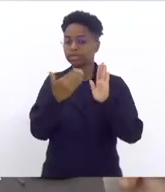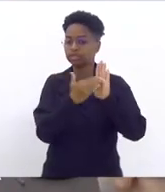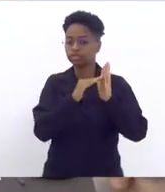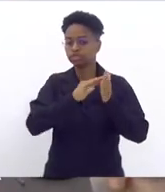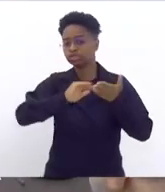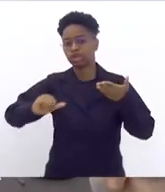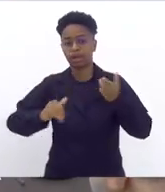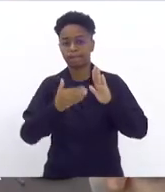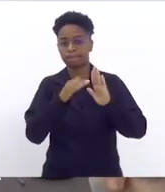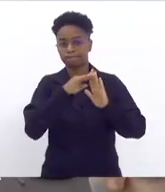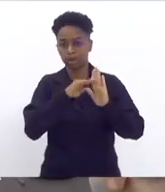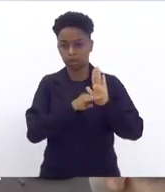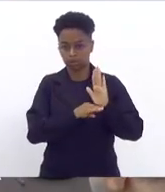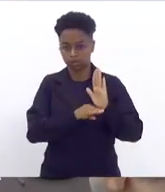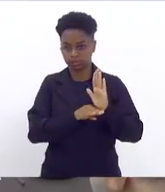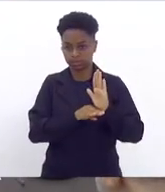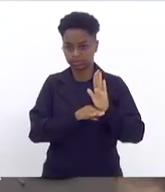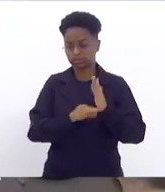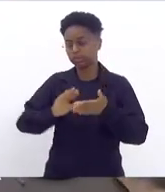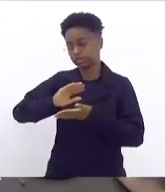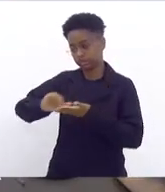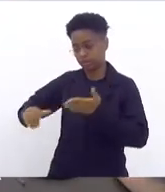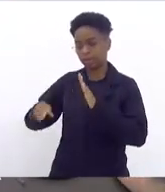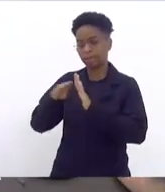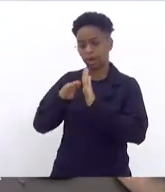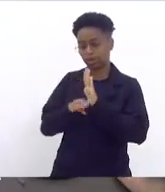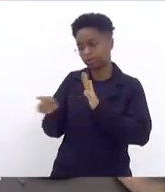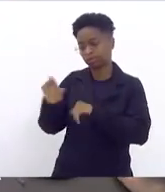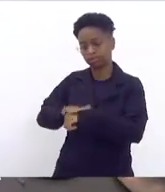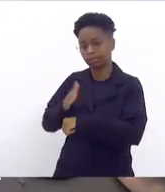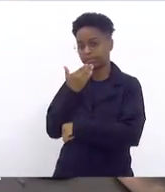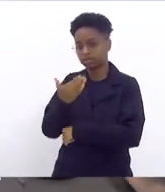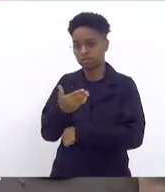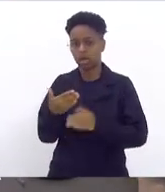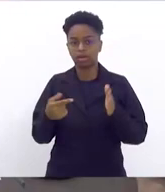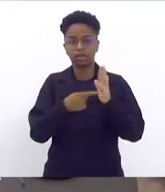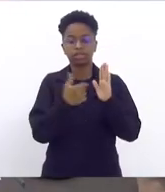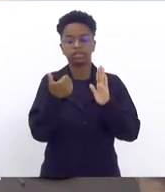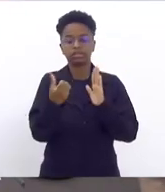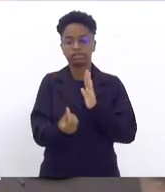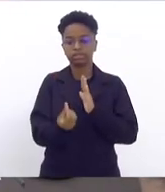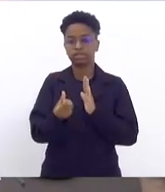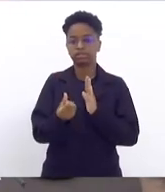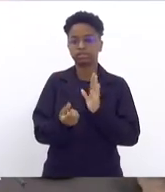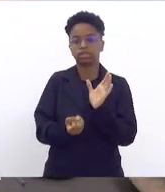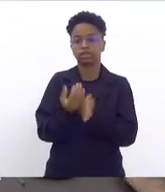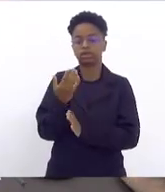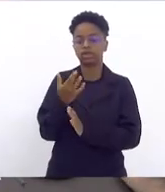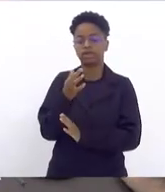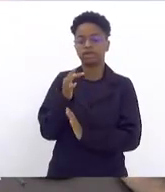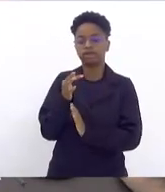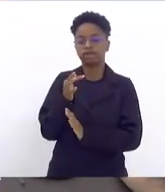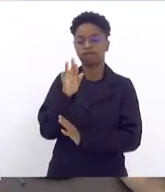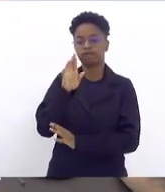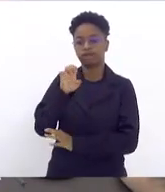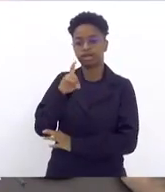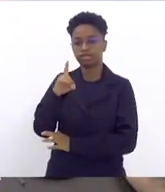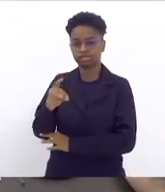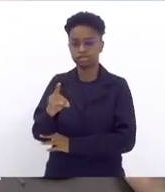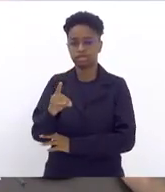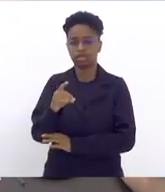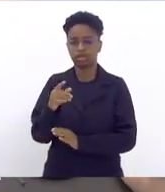autor. Projeto retirado de pauta a pedido do autor. Passa o 16 da pauta, projeto de relatoria, deputado Fred Pacheco. É o